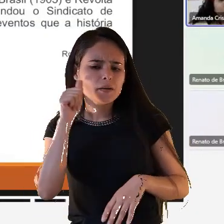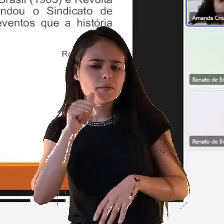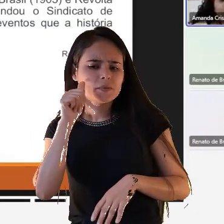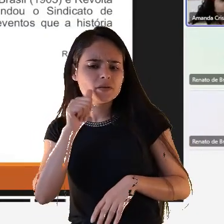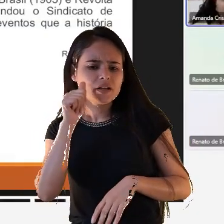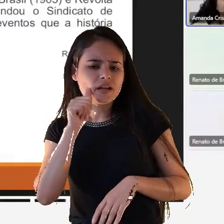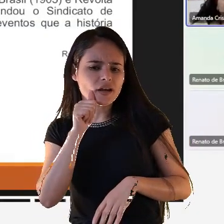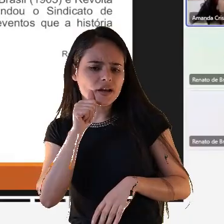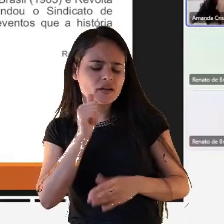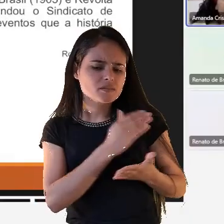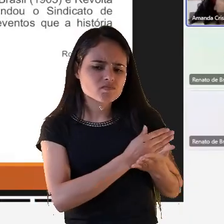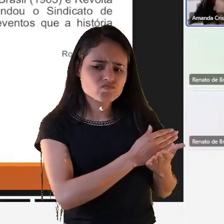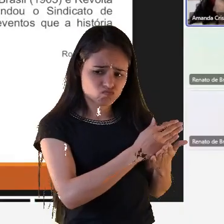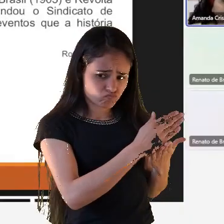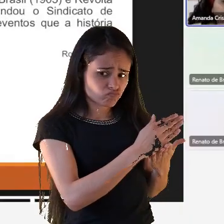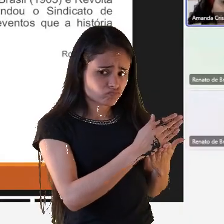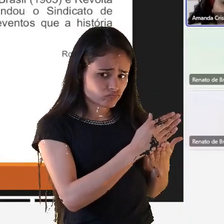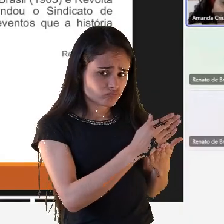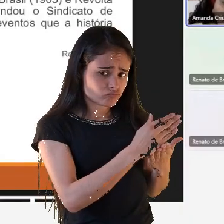tanto outros